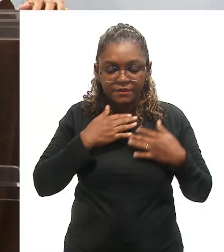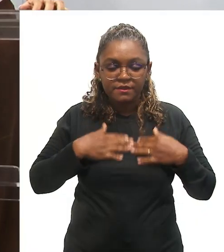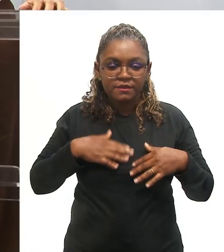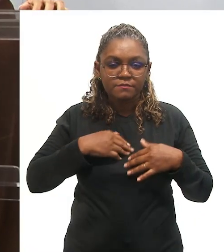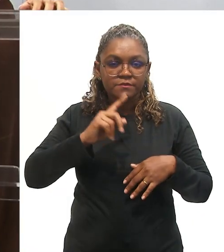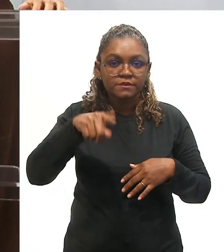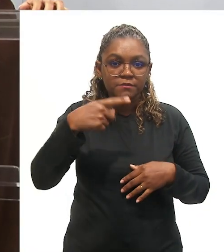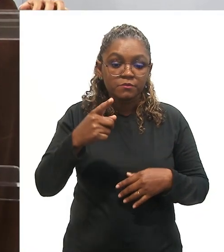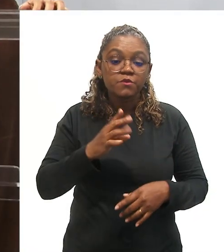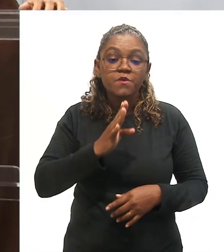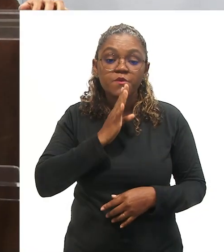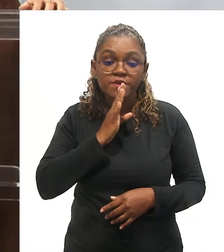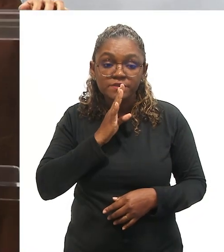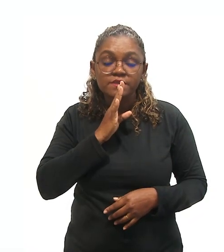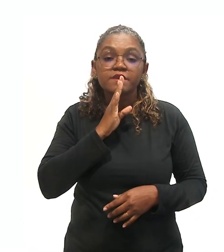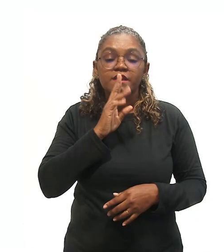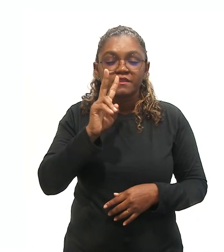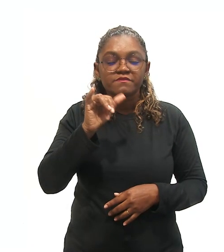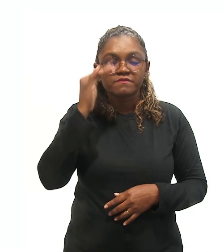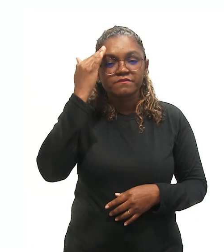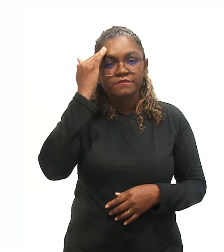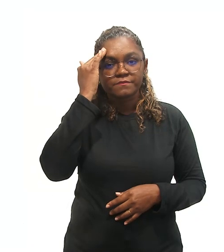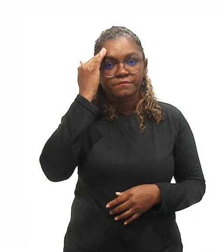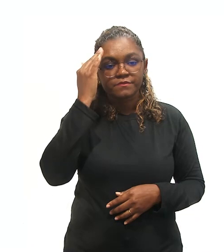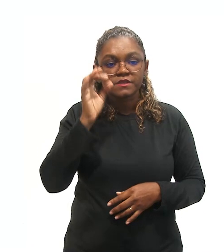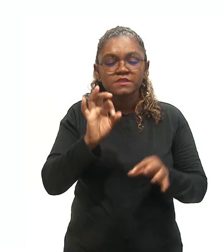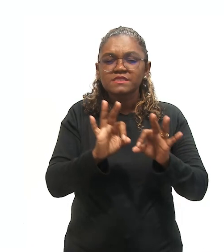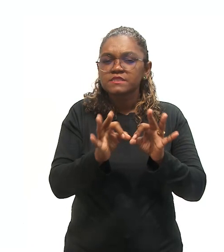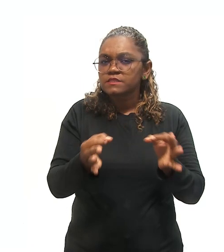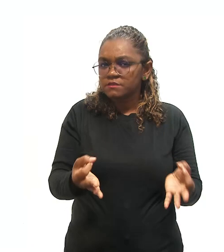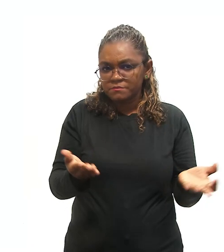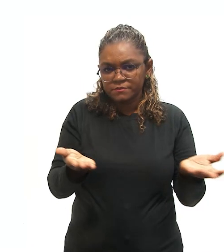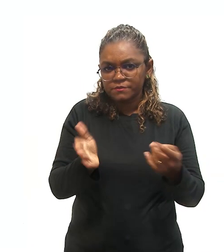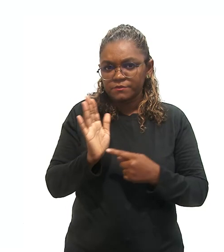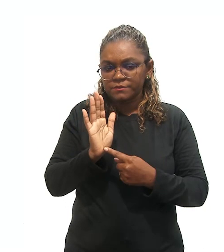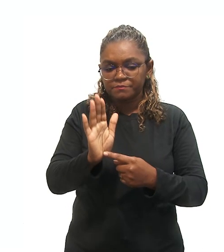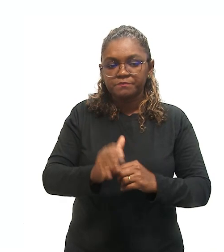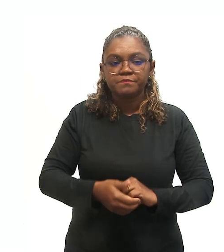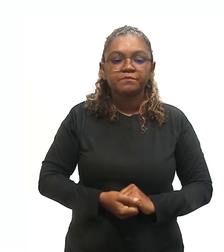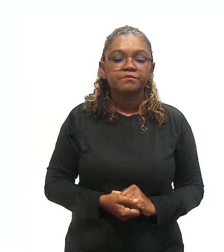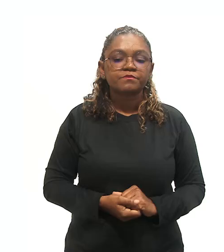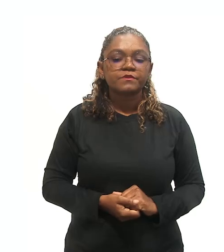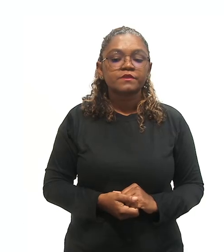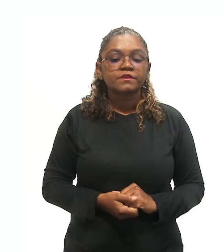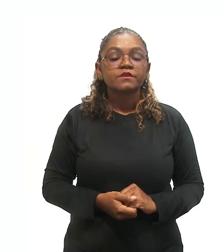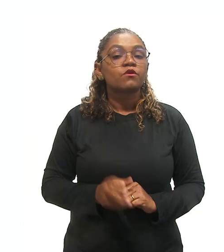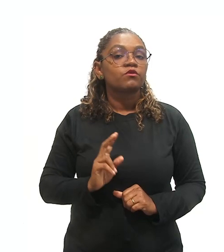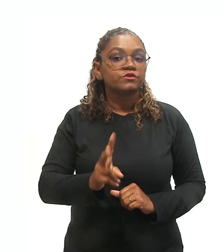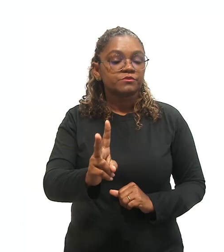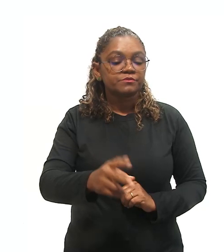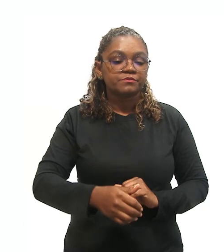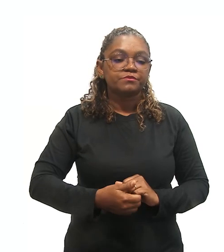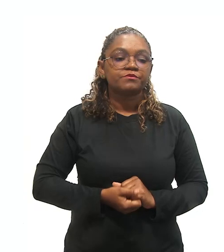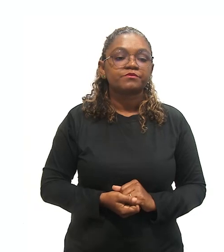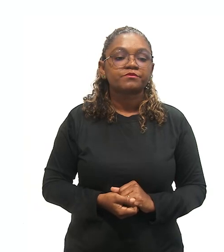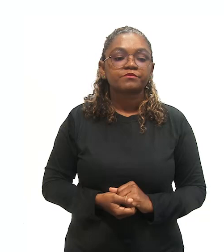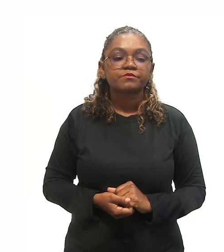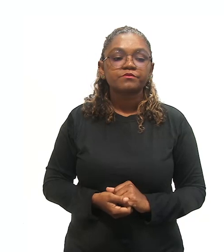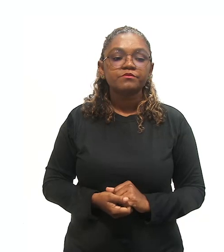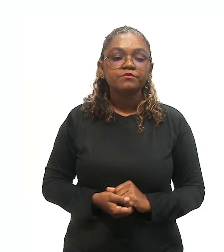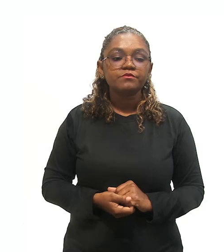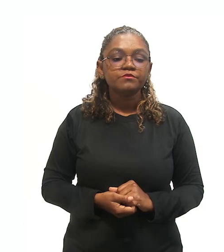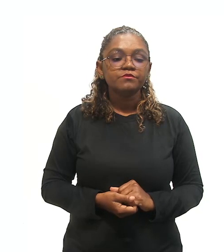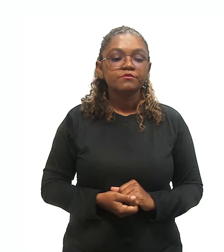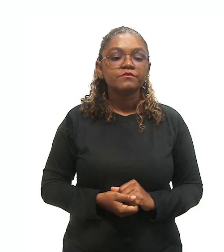vai entender melhor, certo? Só trouxe aqui um spoiler. Vamos seguir? Sim, são os